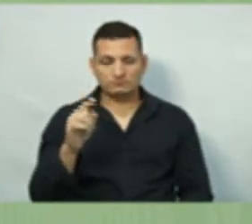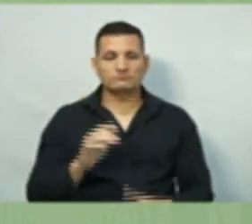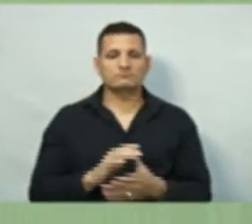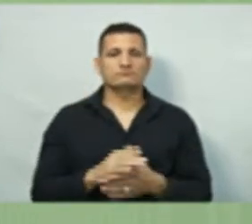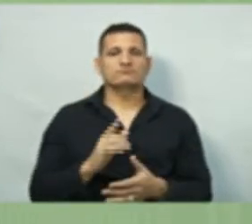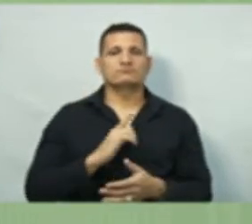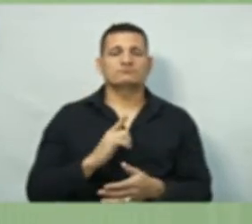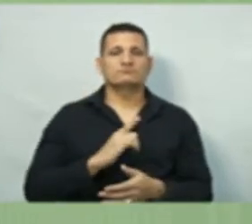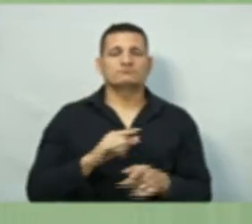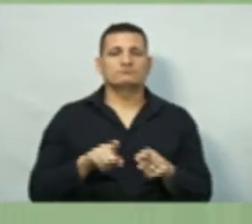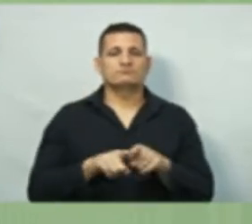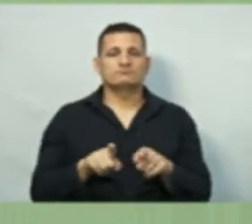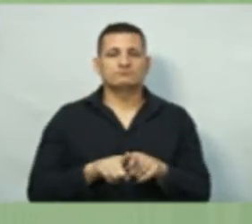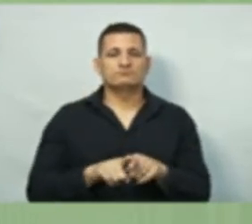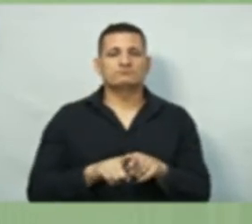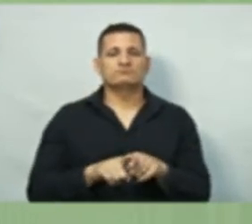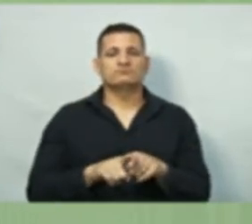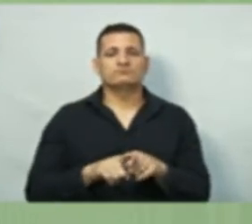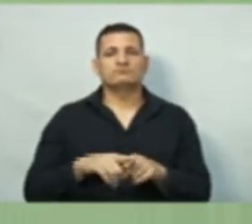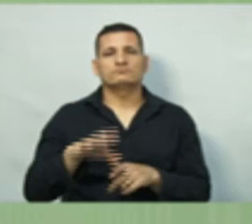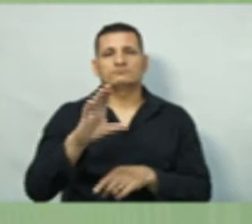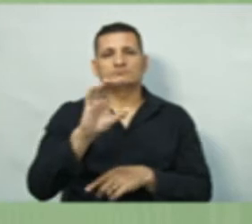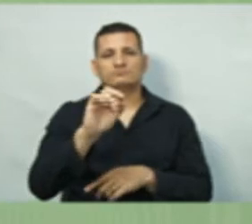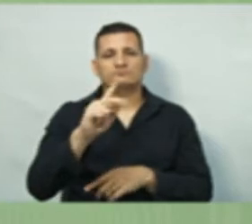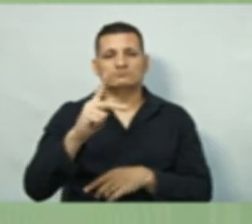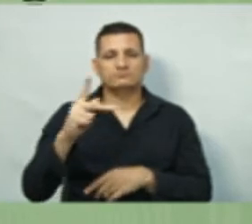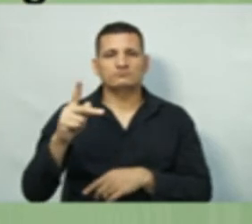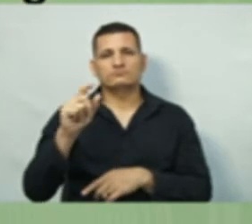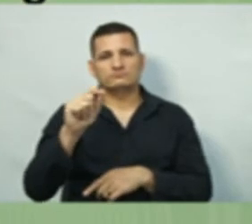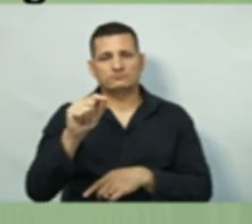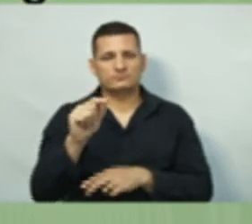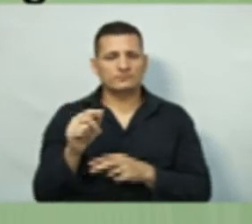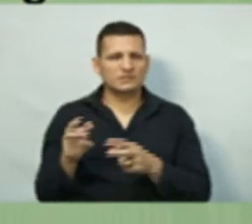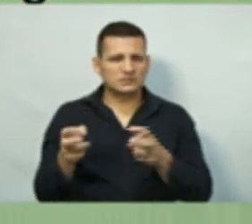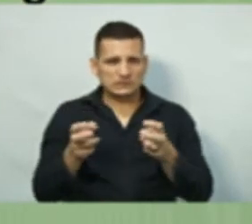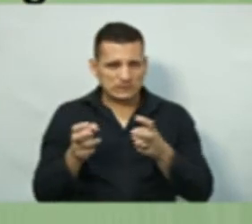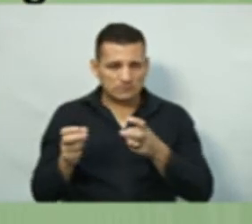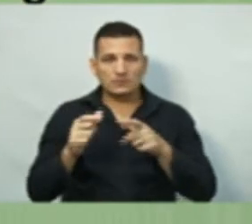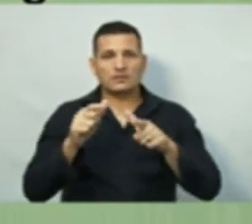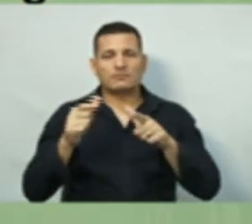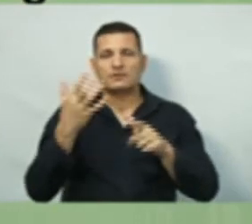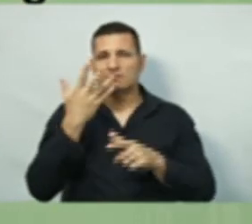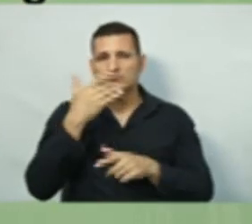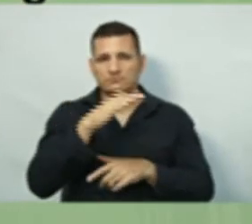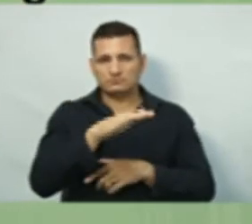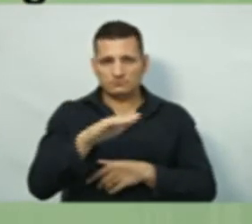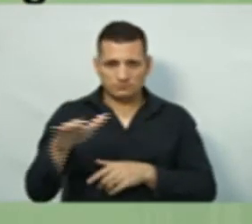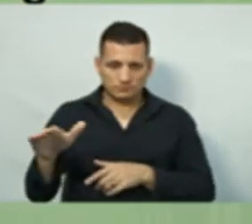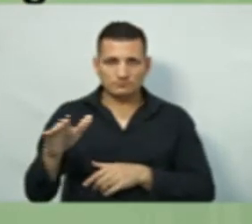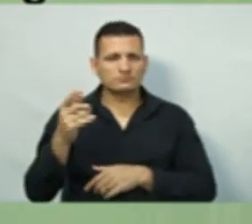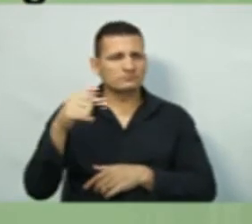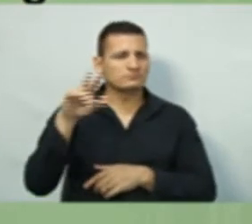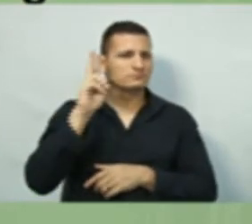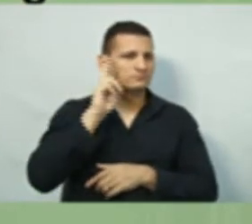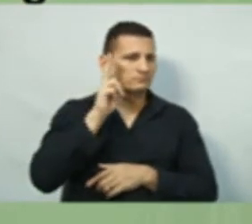de exploração do trabalho infantil. Lembra que eu disse que as cooperativas de trabalho